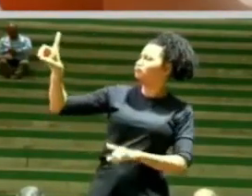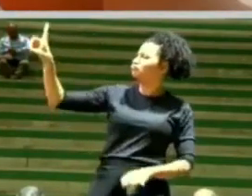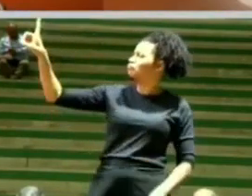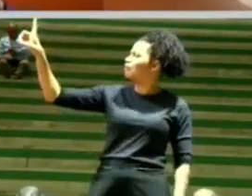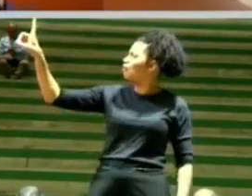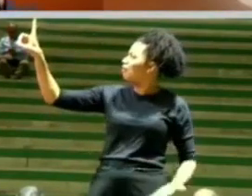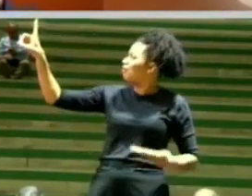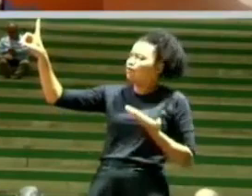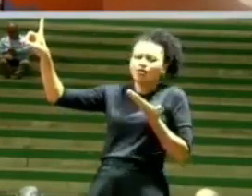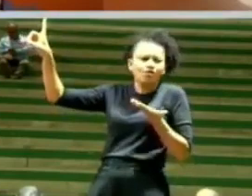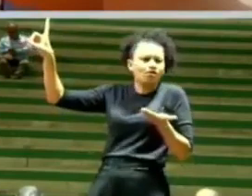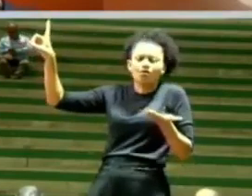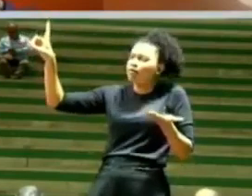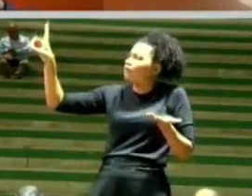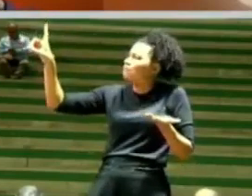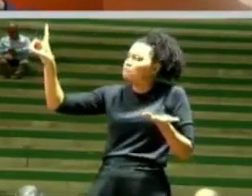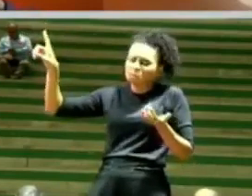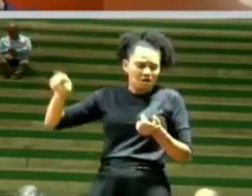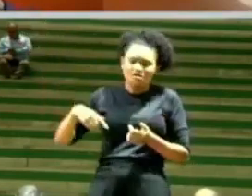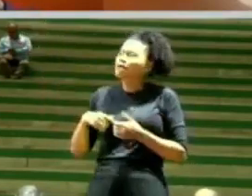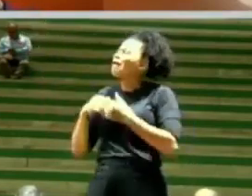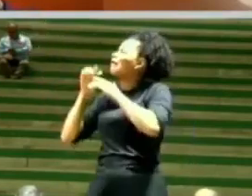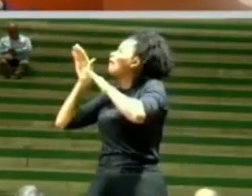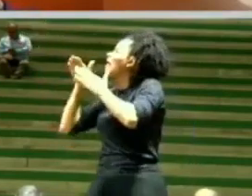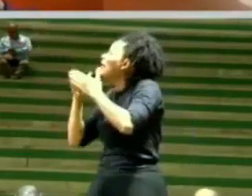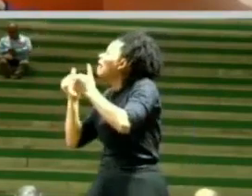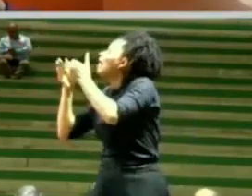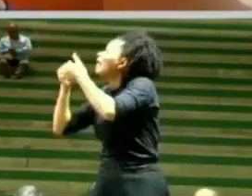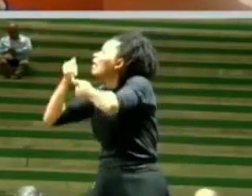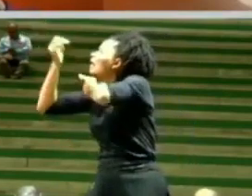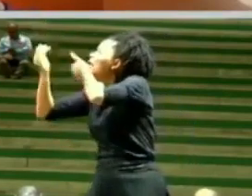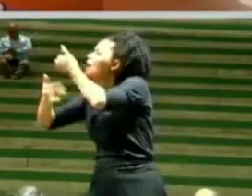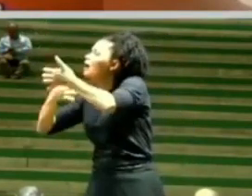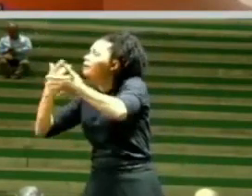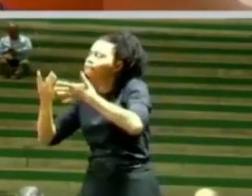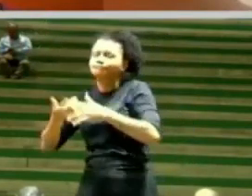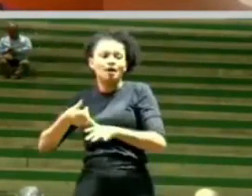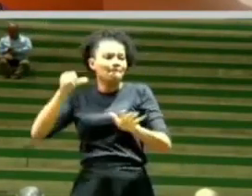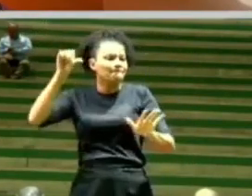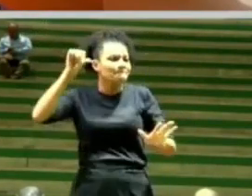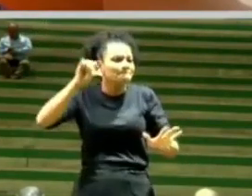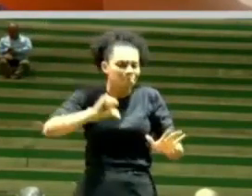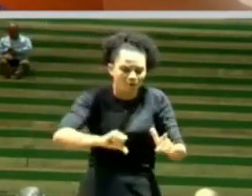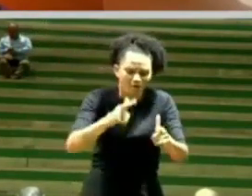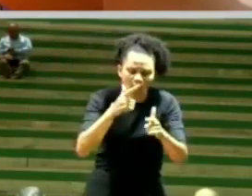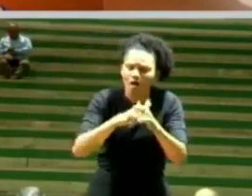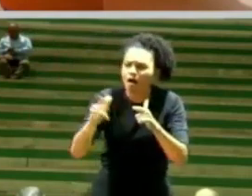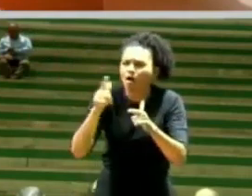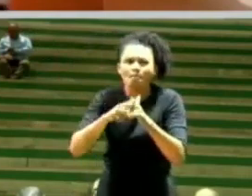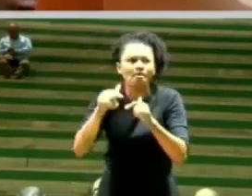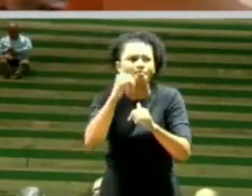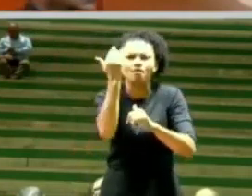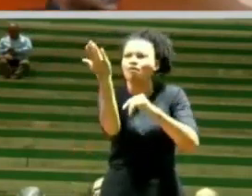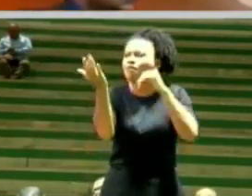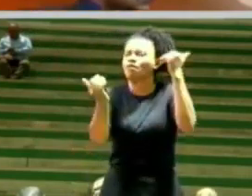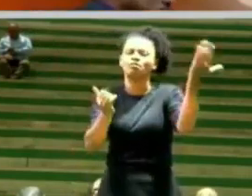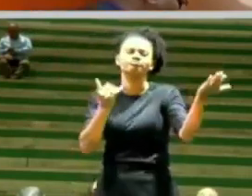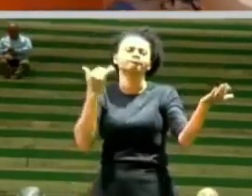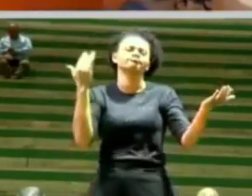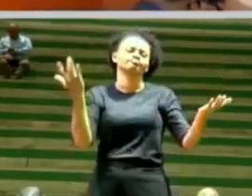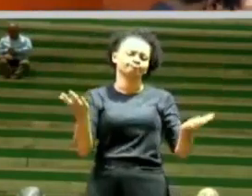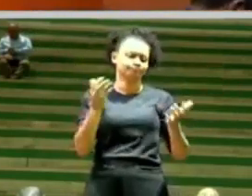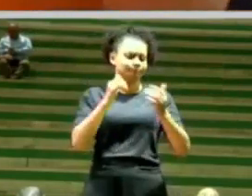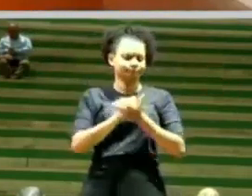à fala do profeta. Portanto, pior do que os problemas externos é